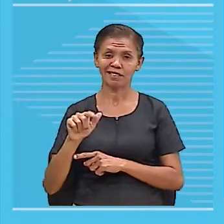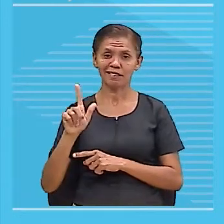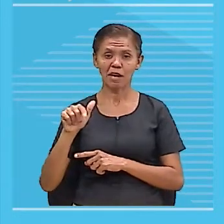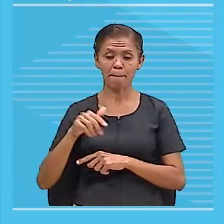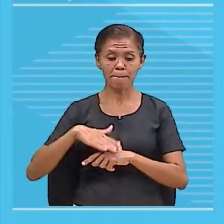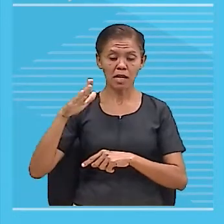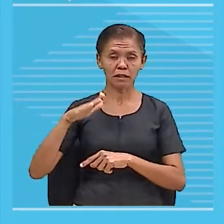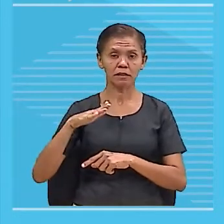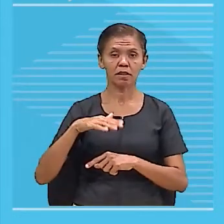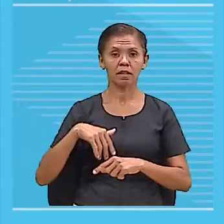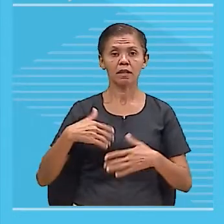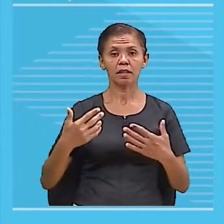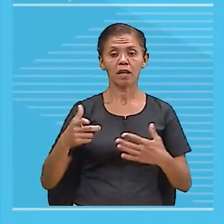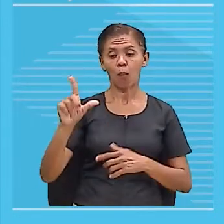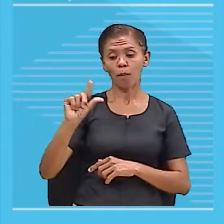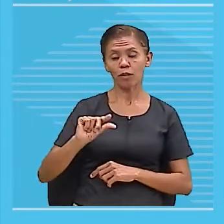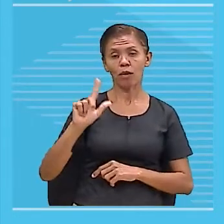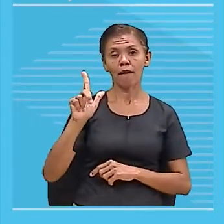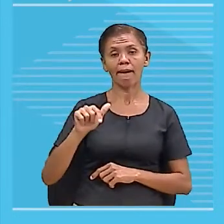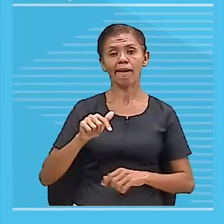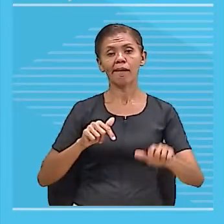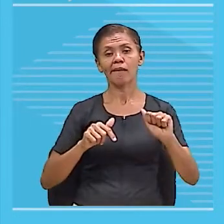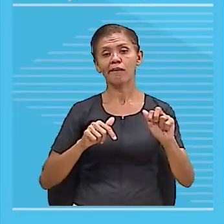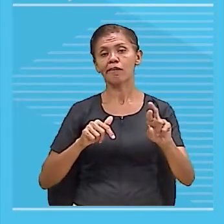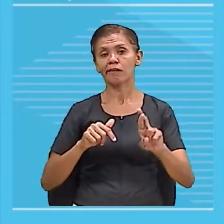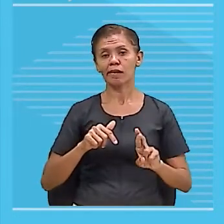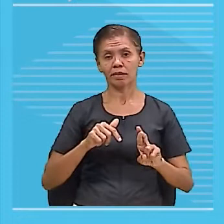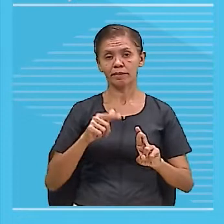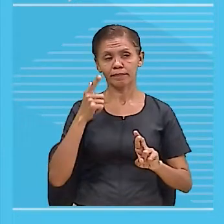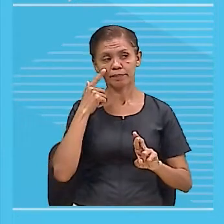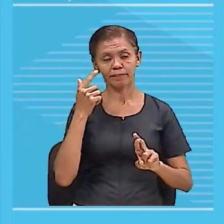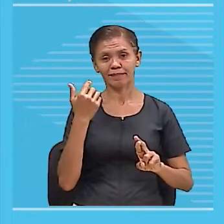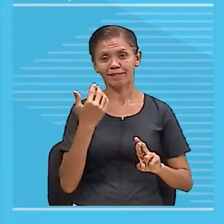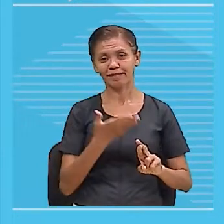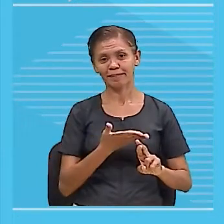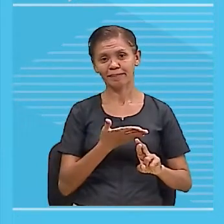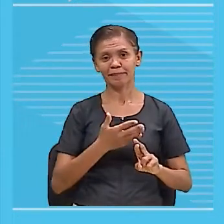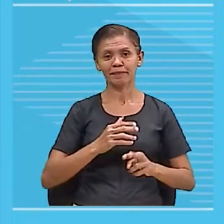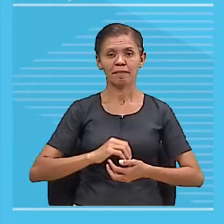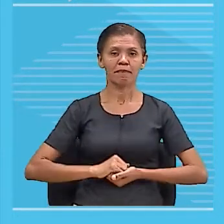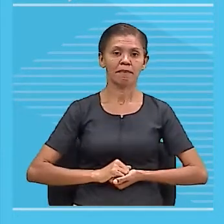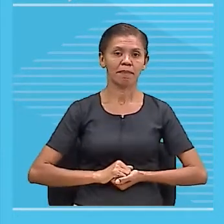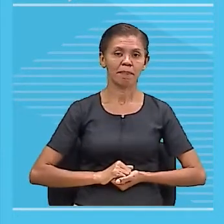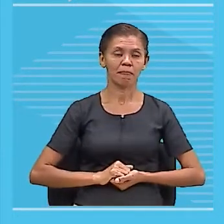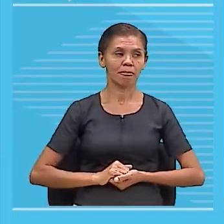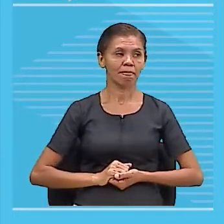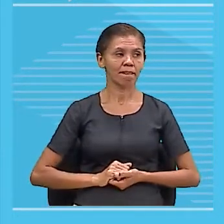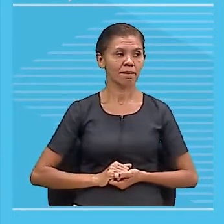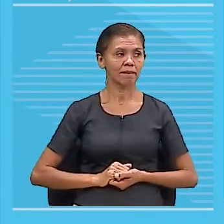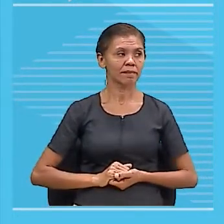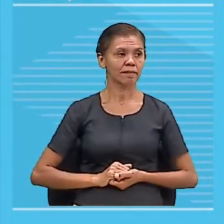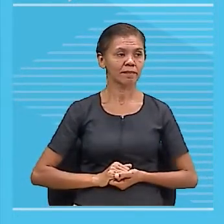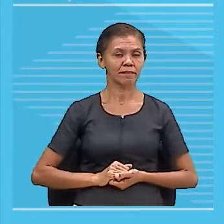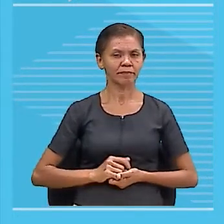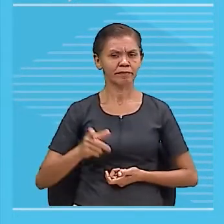ar, porque a rigidez dielétrica dele é a menor possível. Tá? Então, imagine